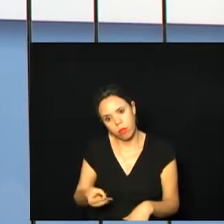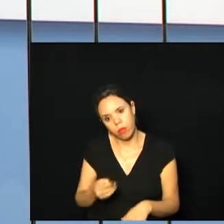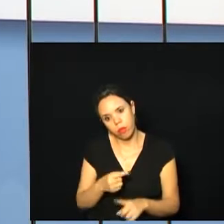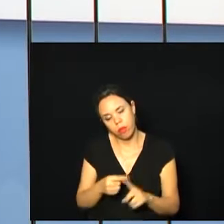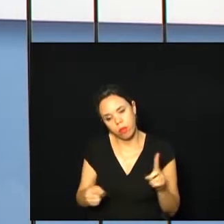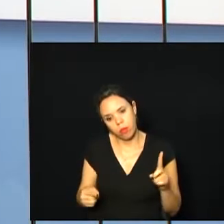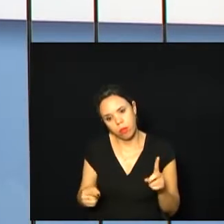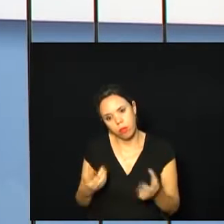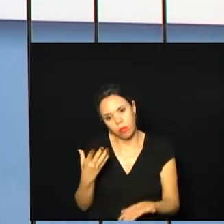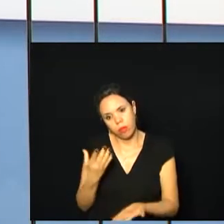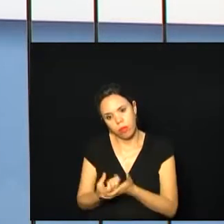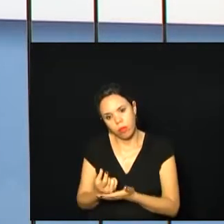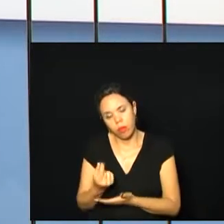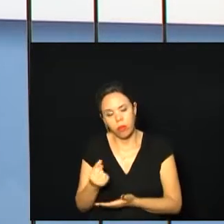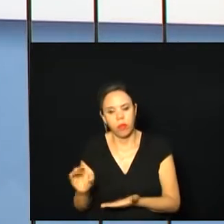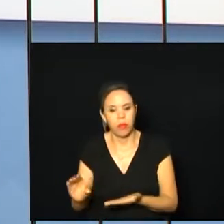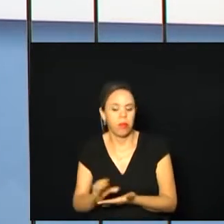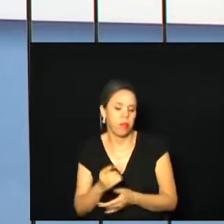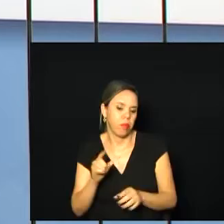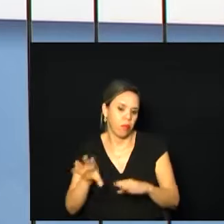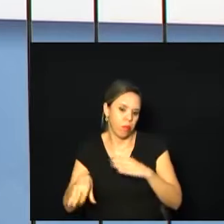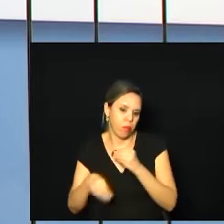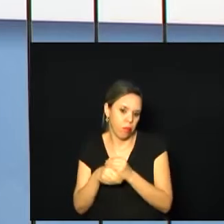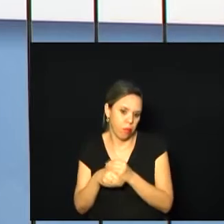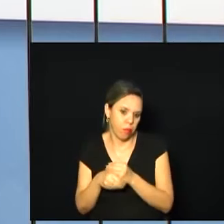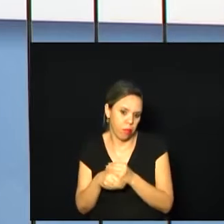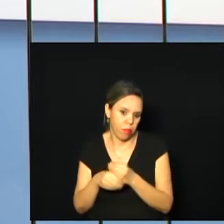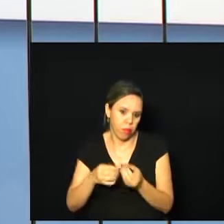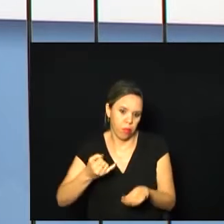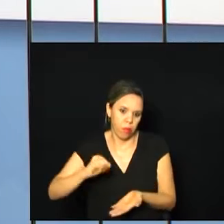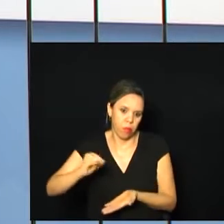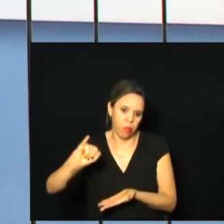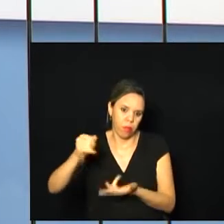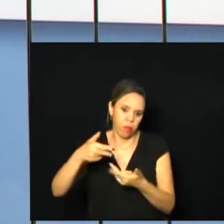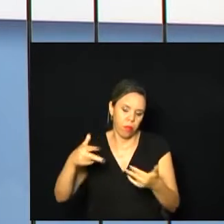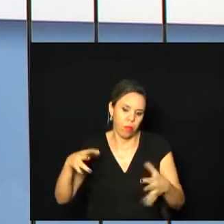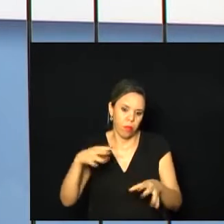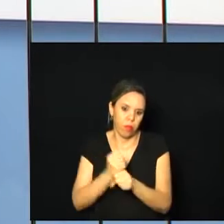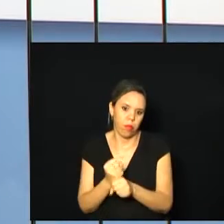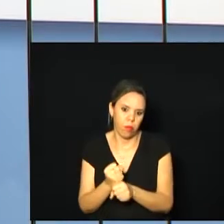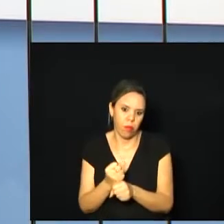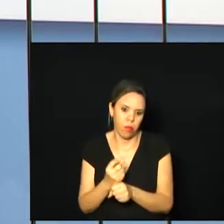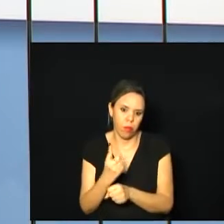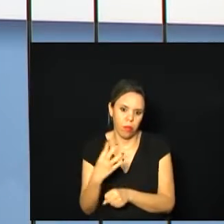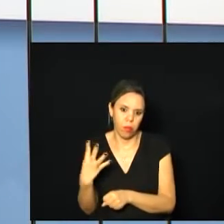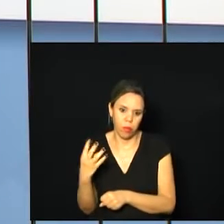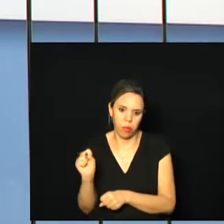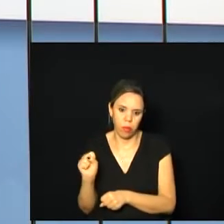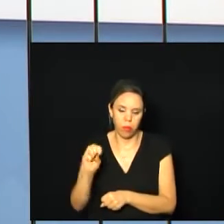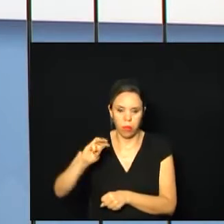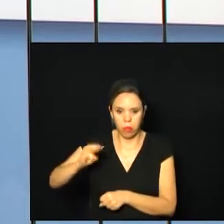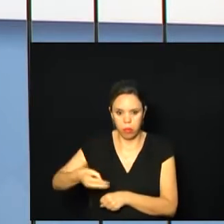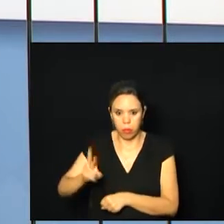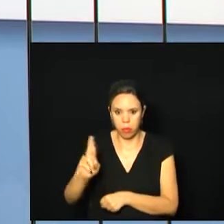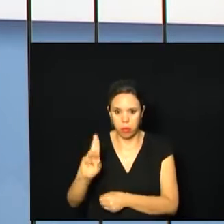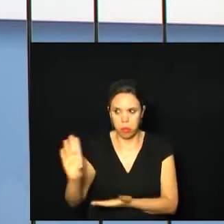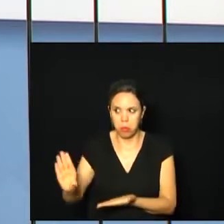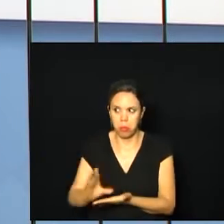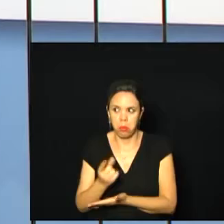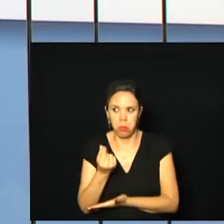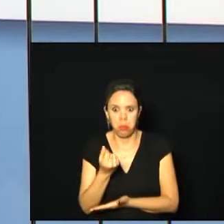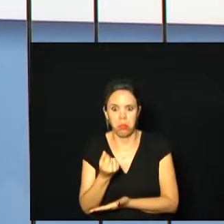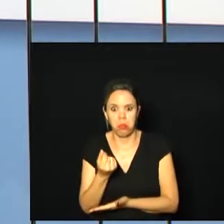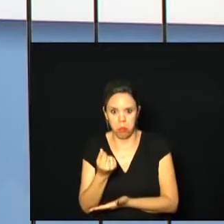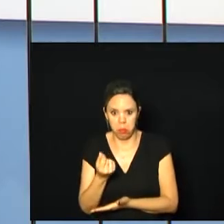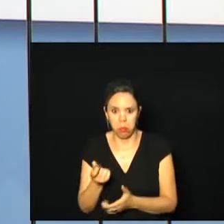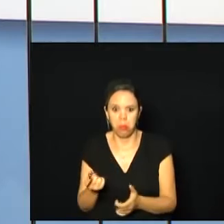meio a receber, que com a atualização e juros de mora, hoje soma mais de 148 milhões de reais.